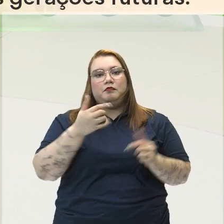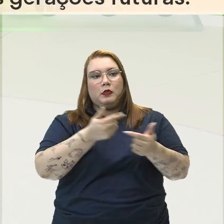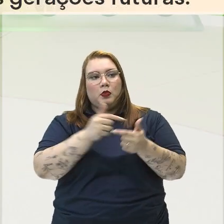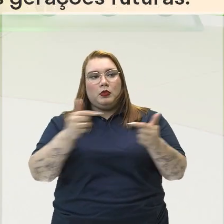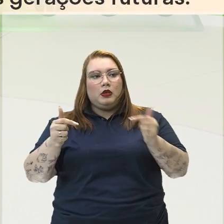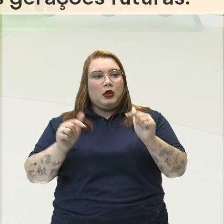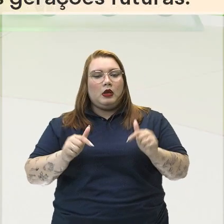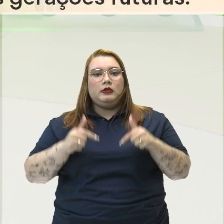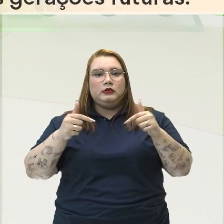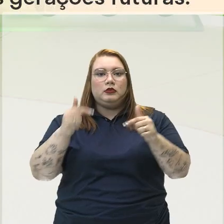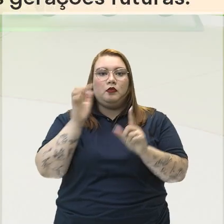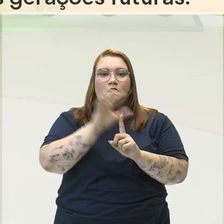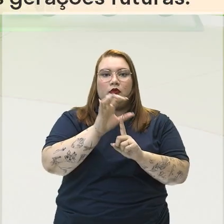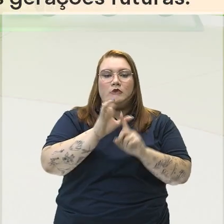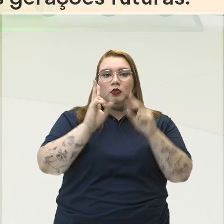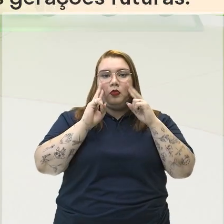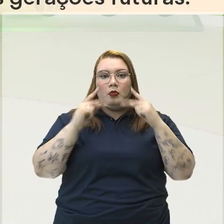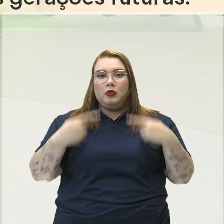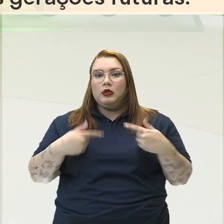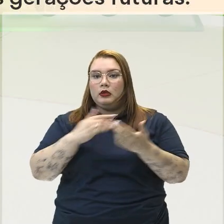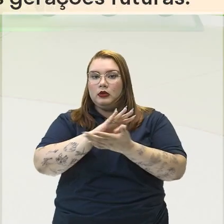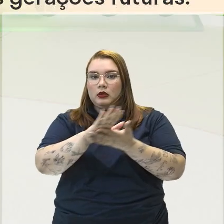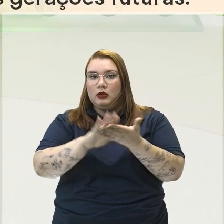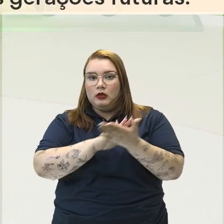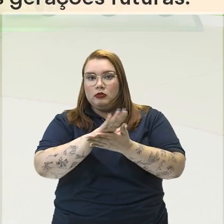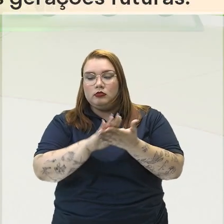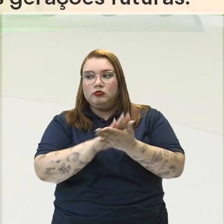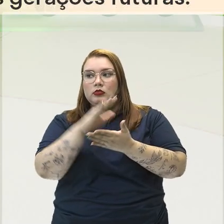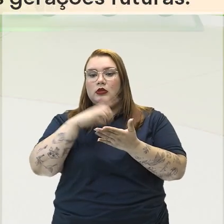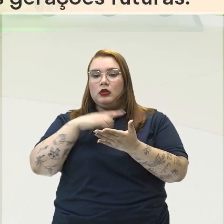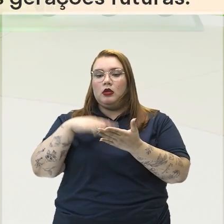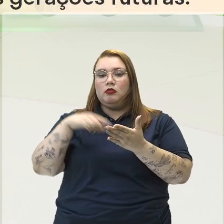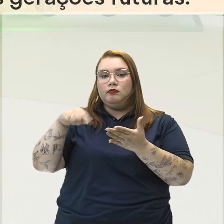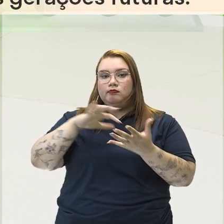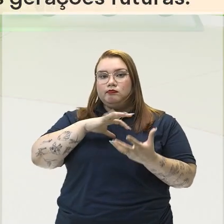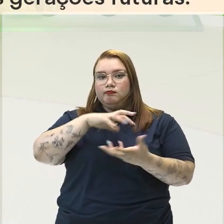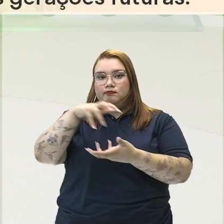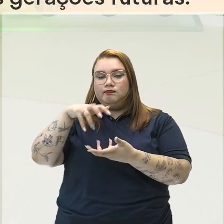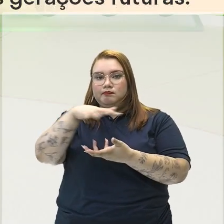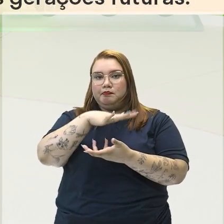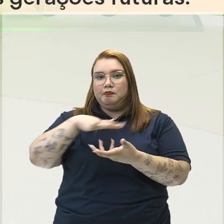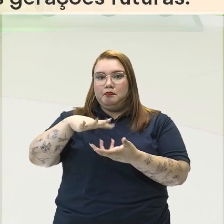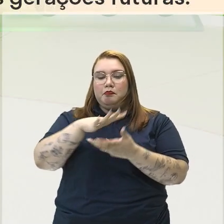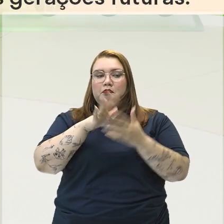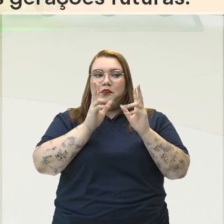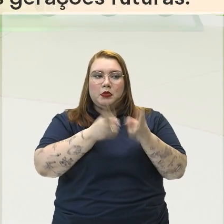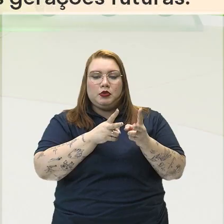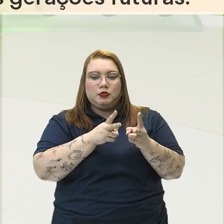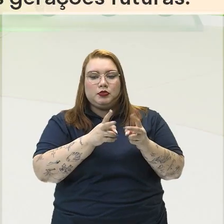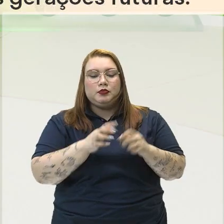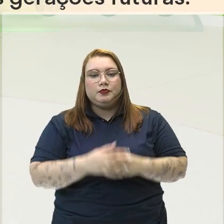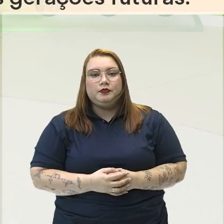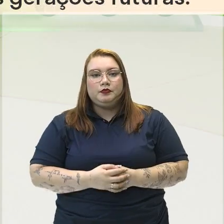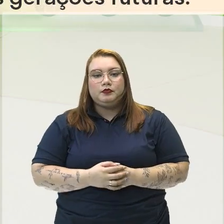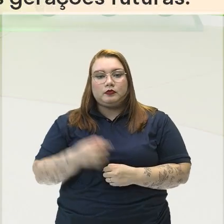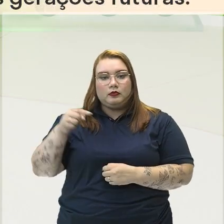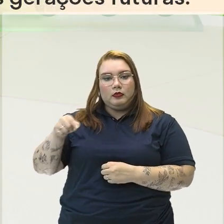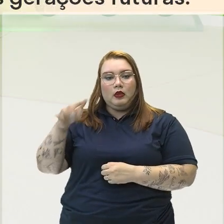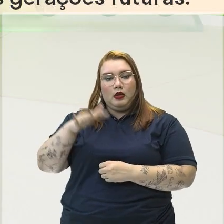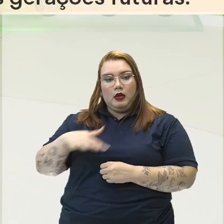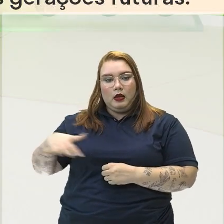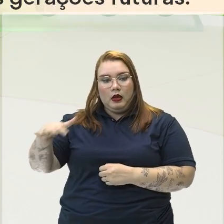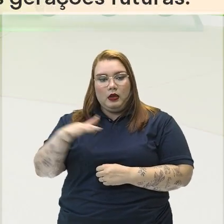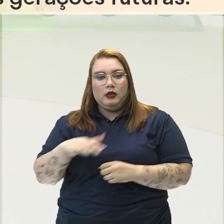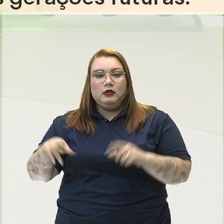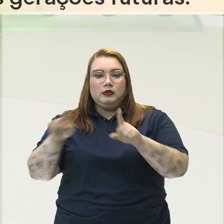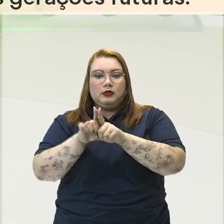nenhuma humana, tá certo? Tornando ali aquele ecossistema intacto. Além dessas áreas de preservação, tem